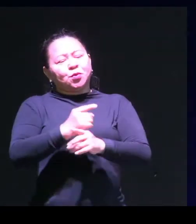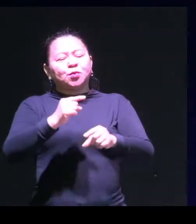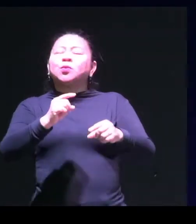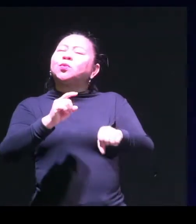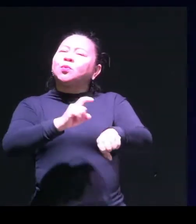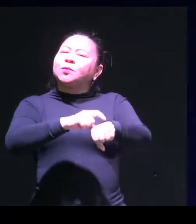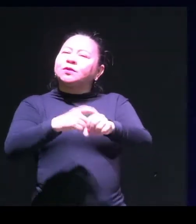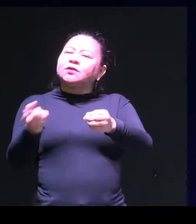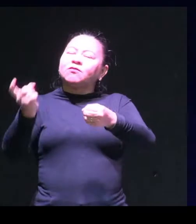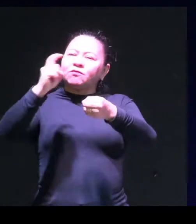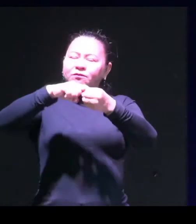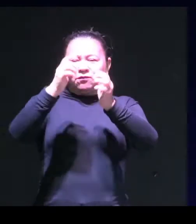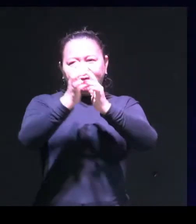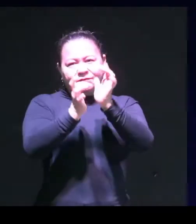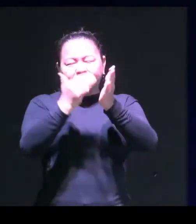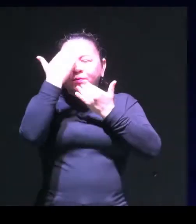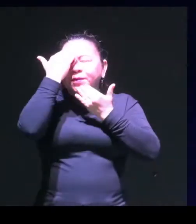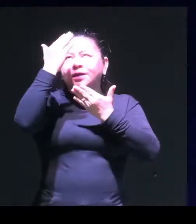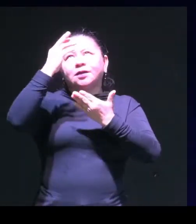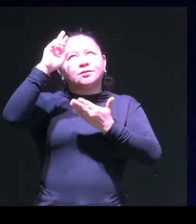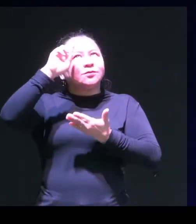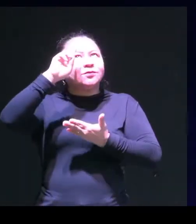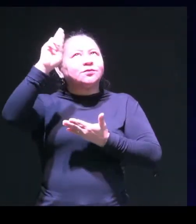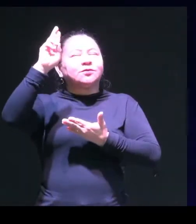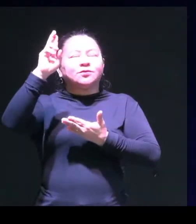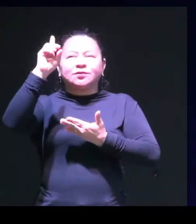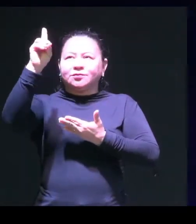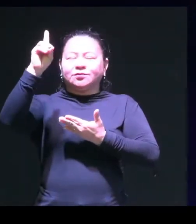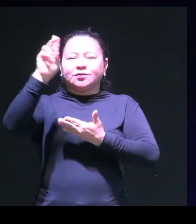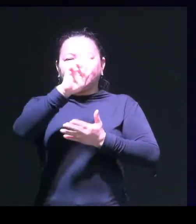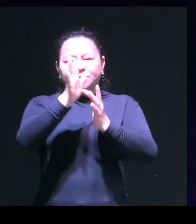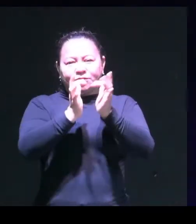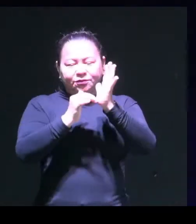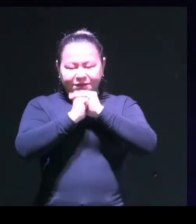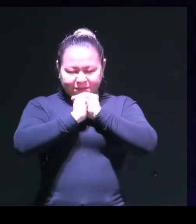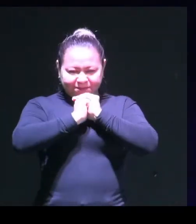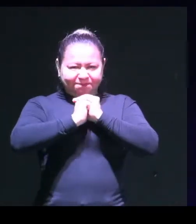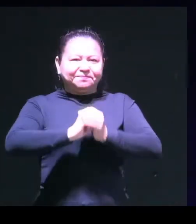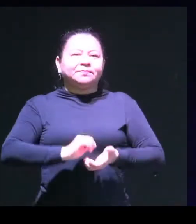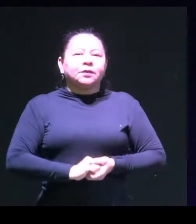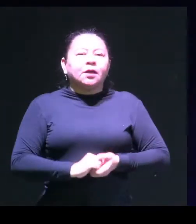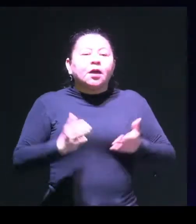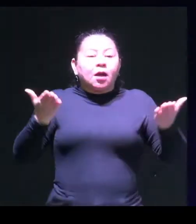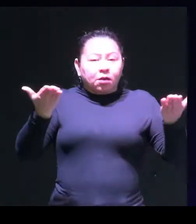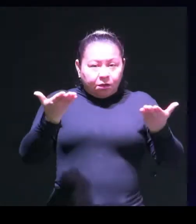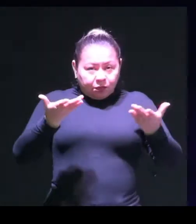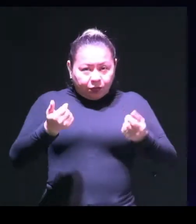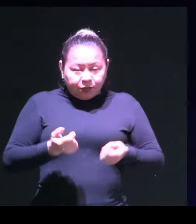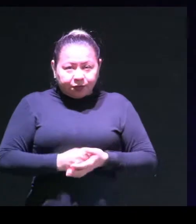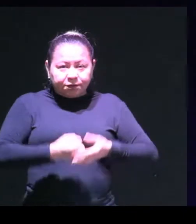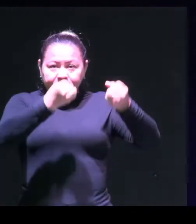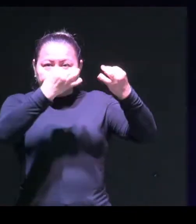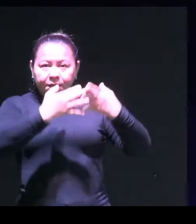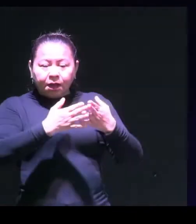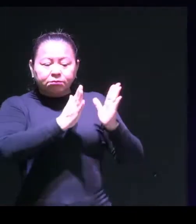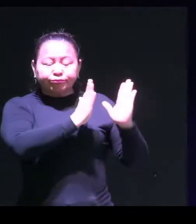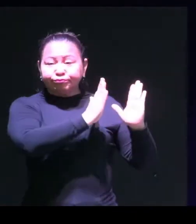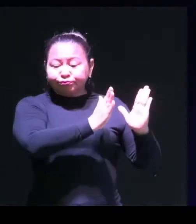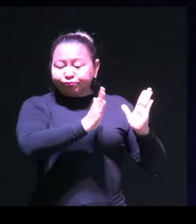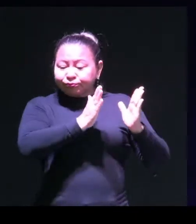sua vinda. Muito obrigado, Deus, em nome de Jesus. Amém. Eu quero então começar, como eu falei, uma